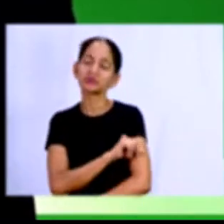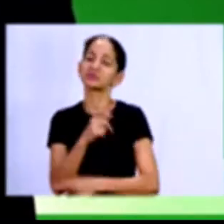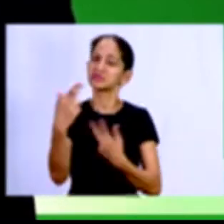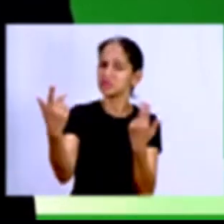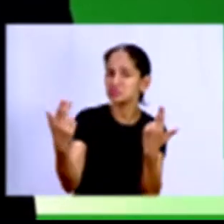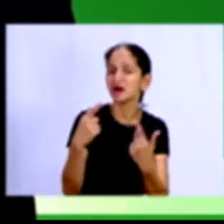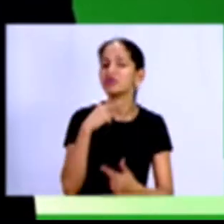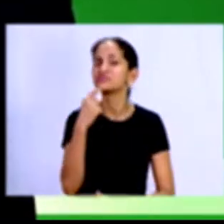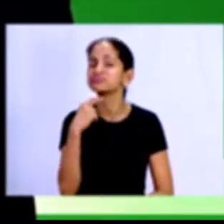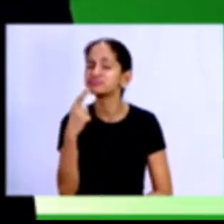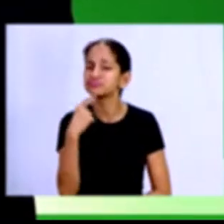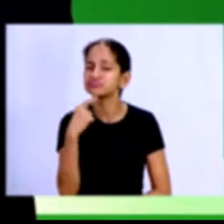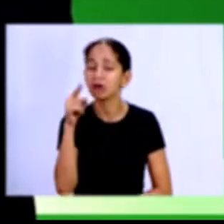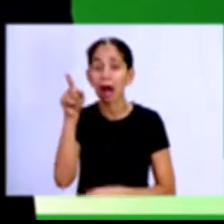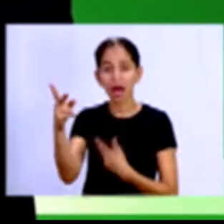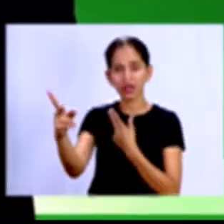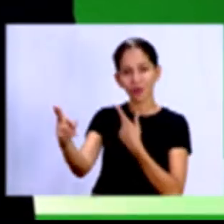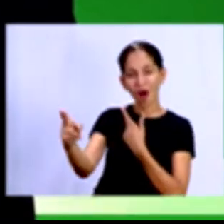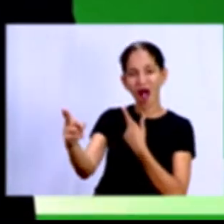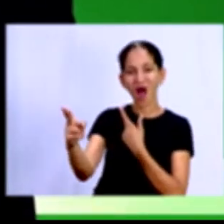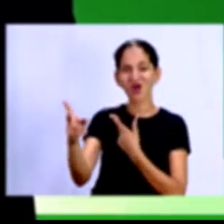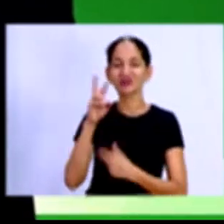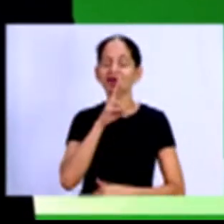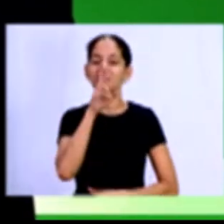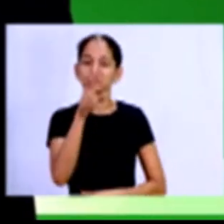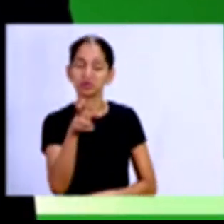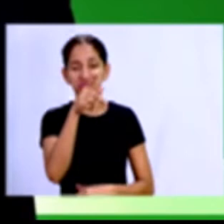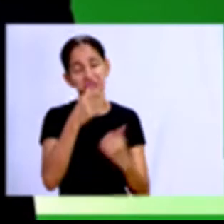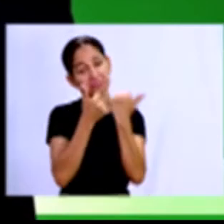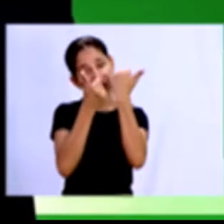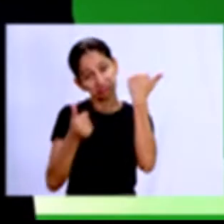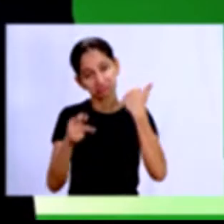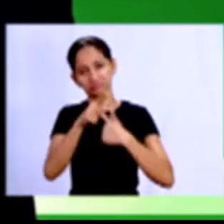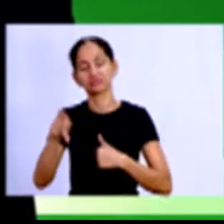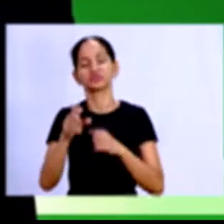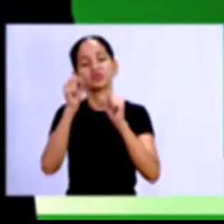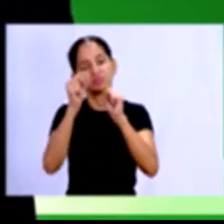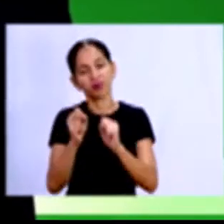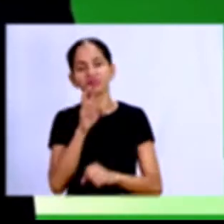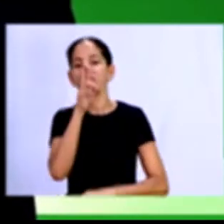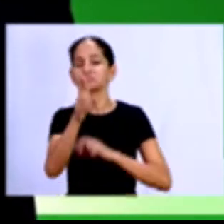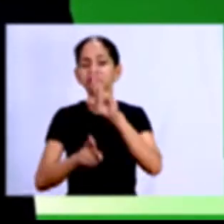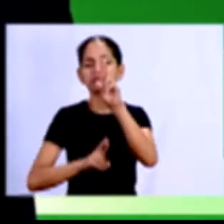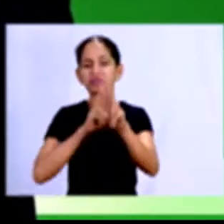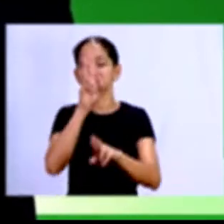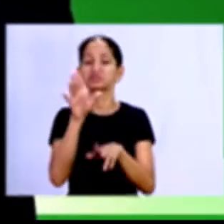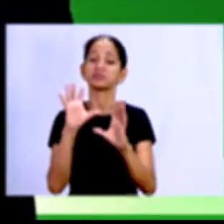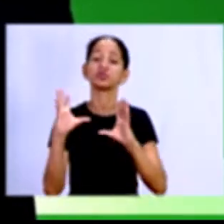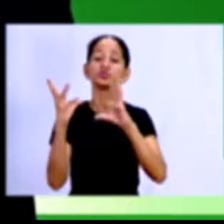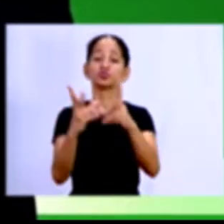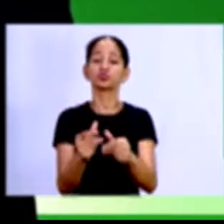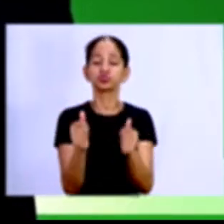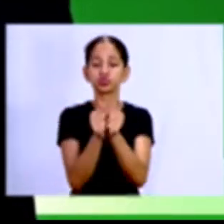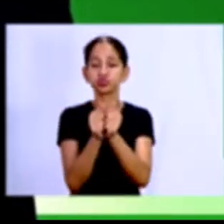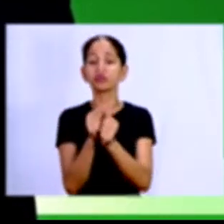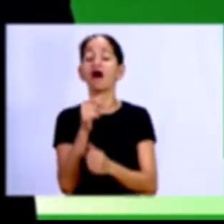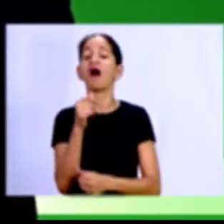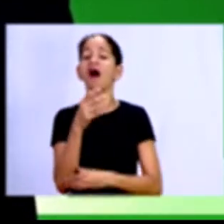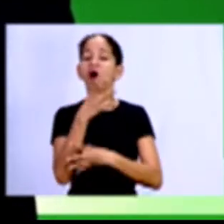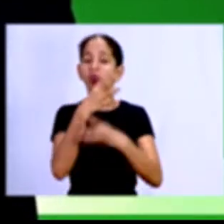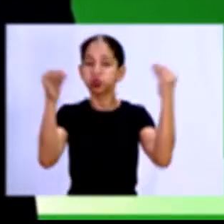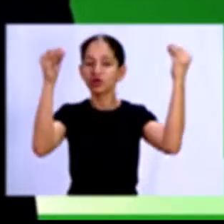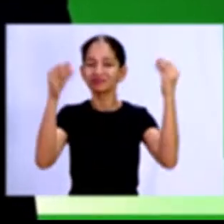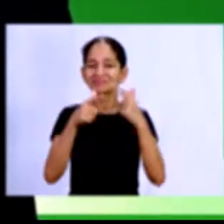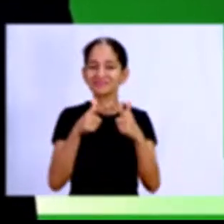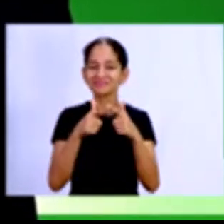uma dúvida e ser respondida, seja pelo seu tutor, seja por um outro colega da sua sala ou de outra